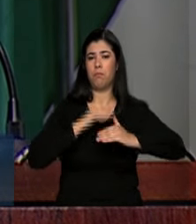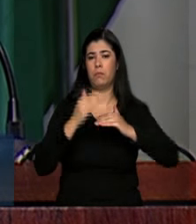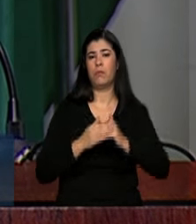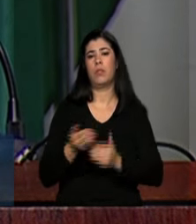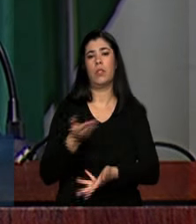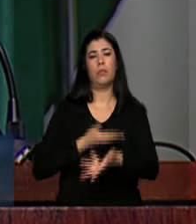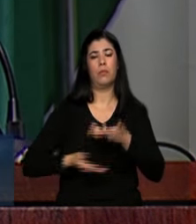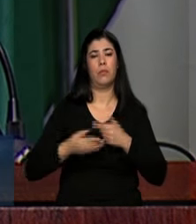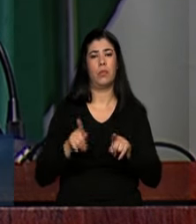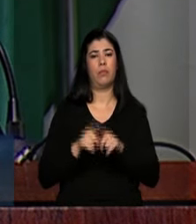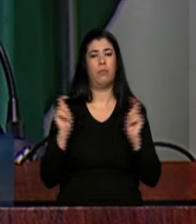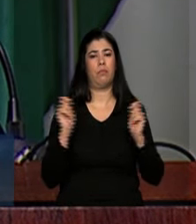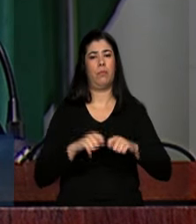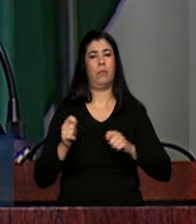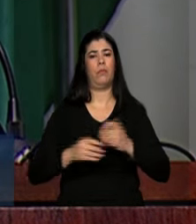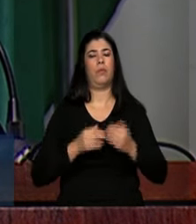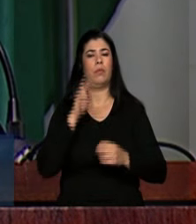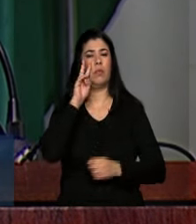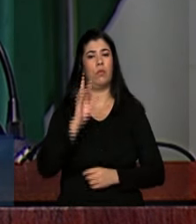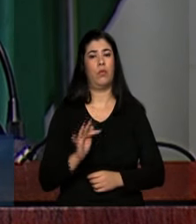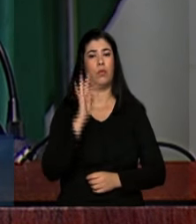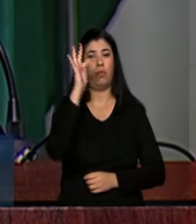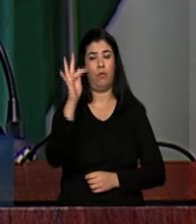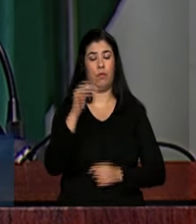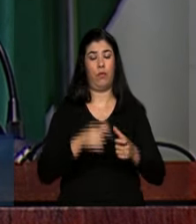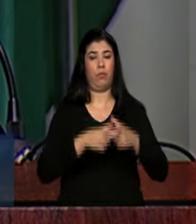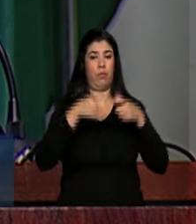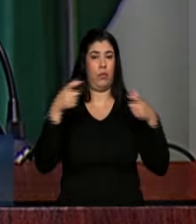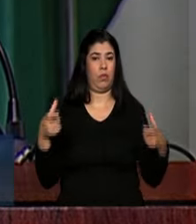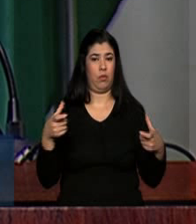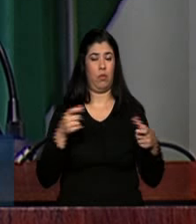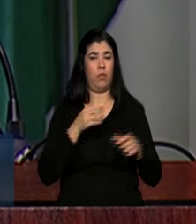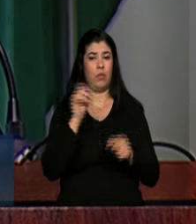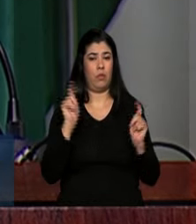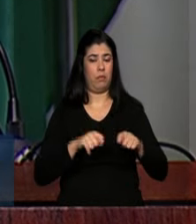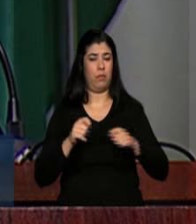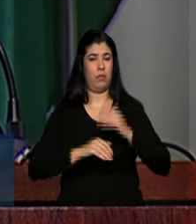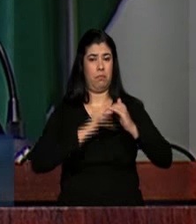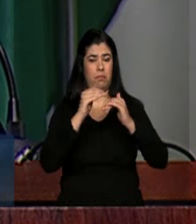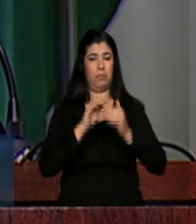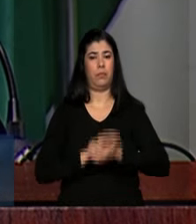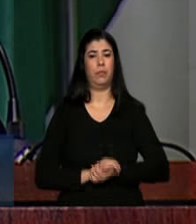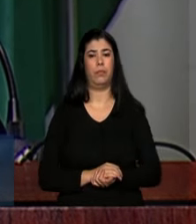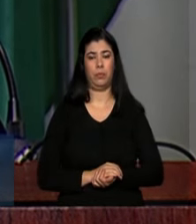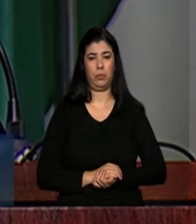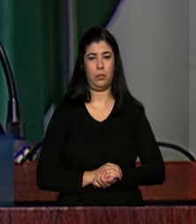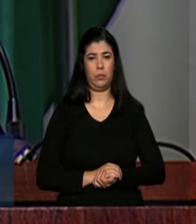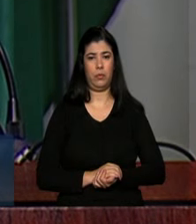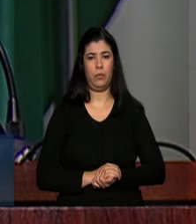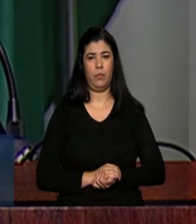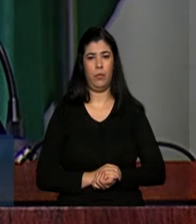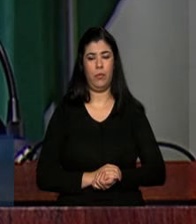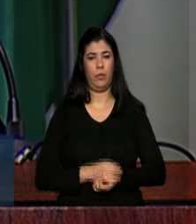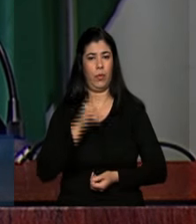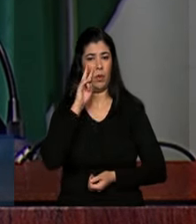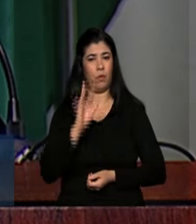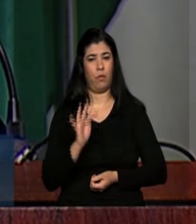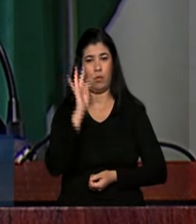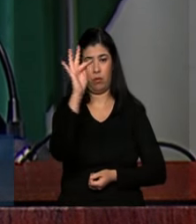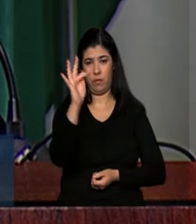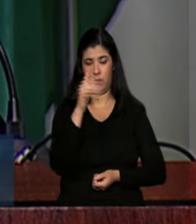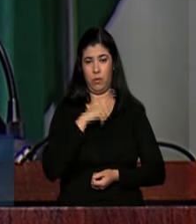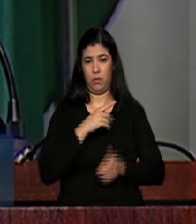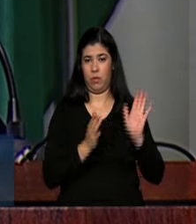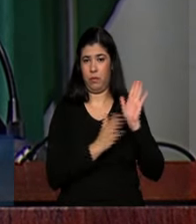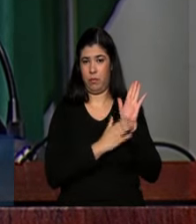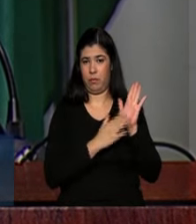de articular e pôr uma visão de futuro tão abrangente quanto possível. Na visão do futuro que